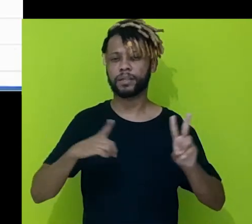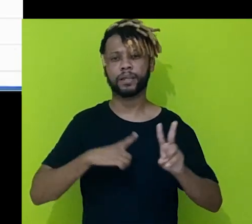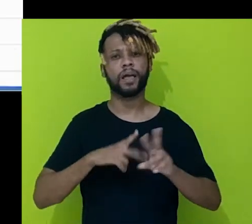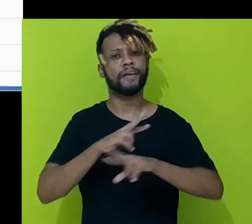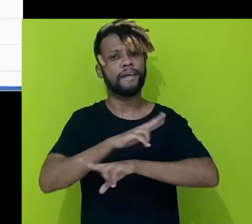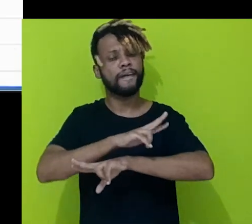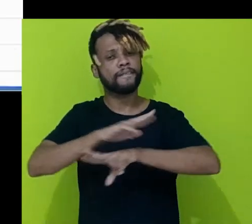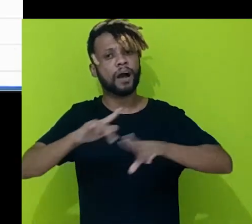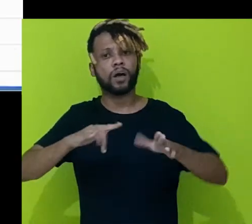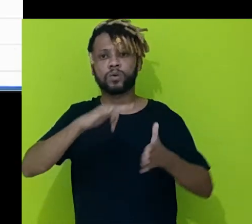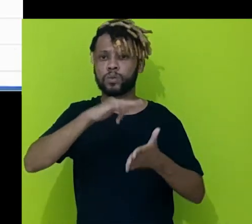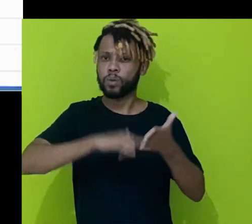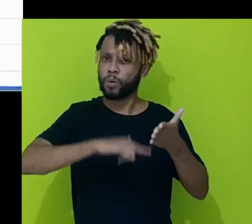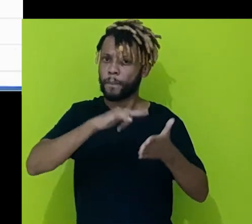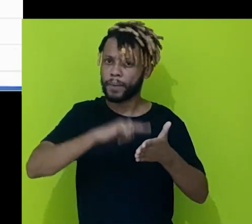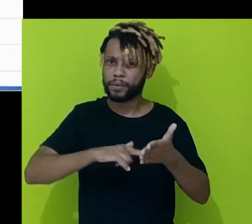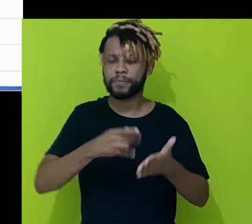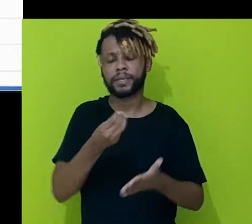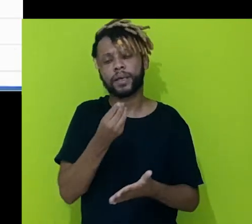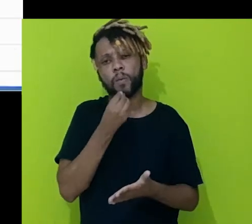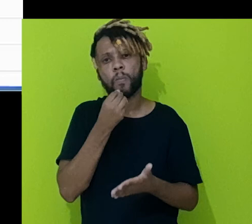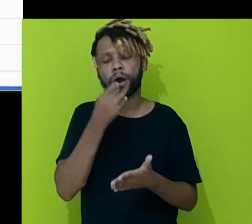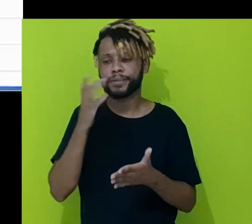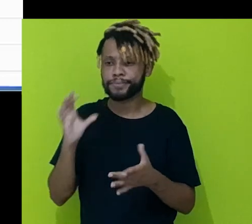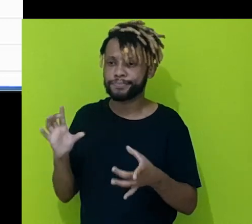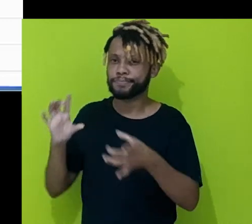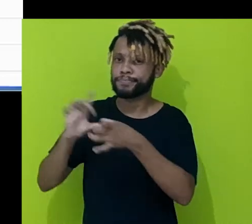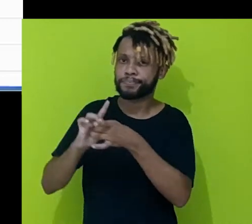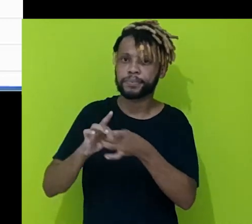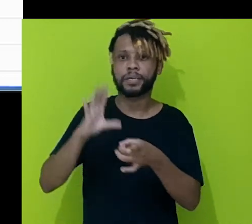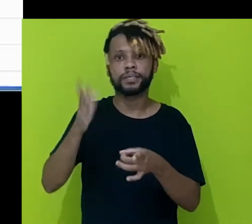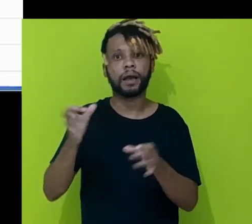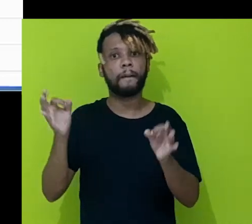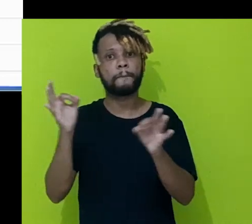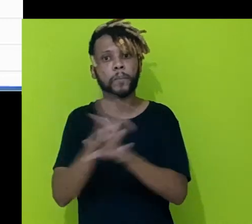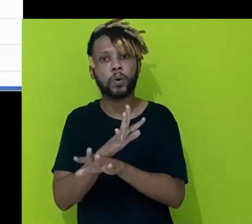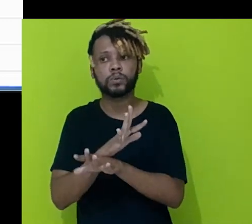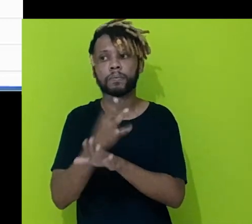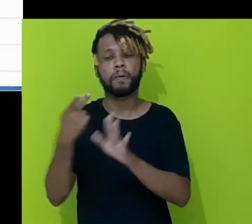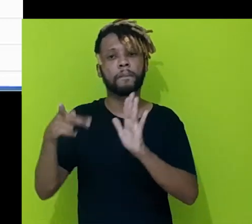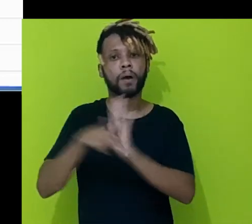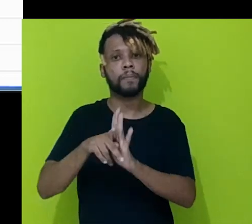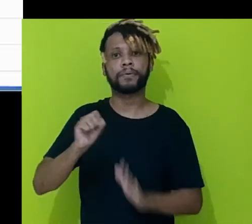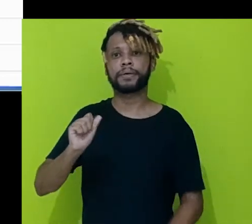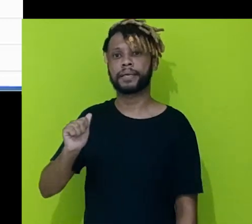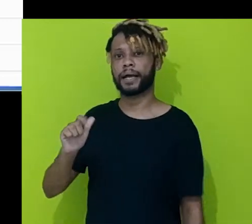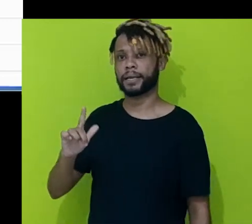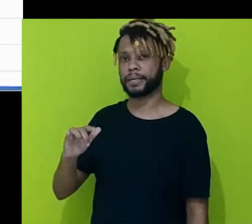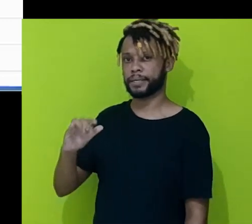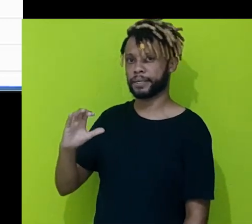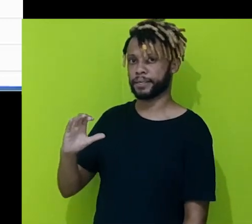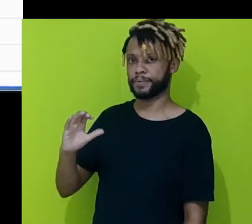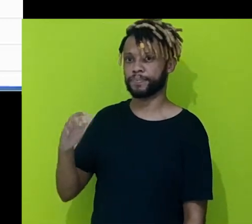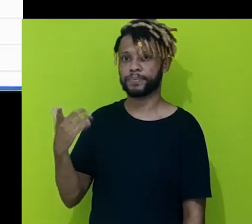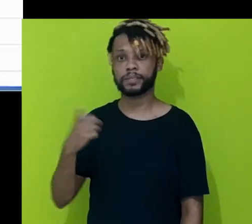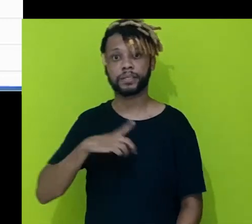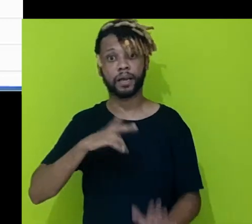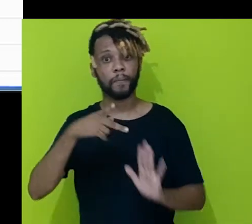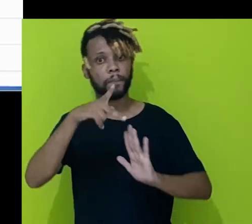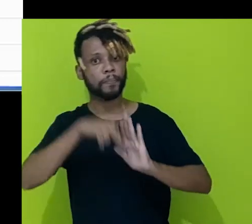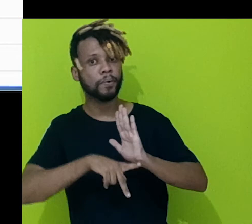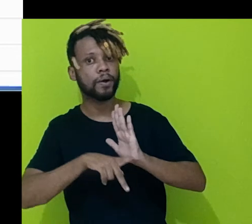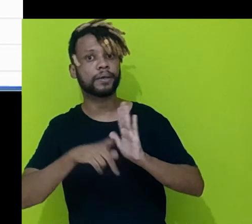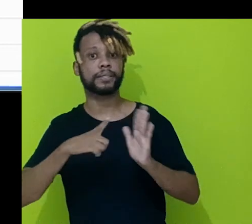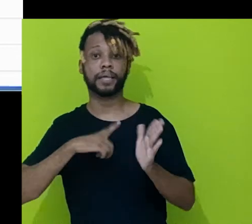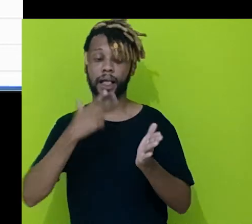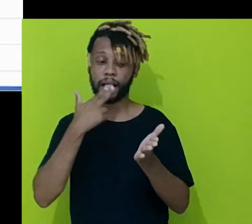série de documentos que você pode anexar, já pré-definidos pelo próprio Salic. E temos as propostas, onde você vai anexar a